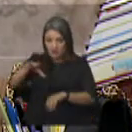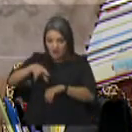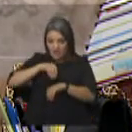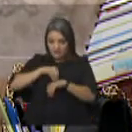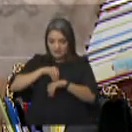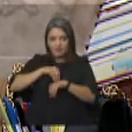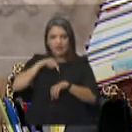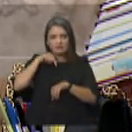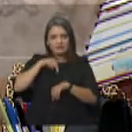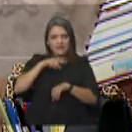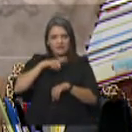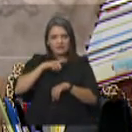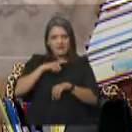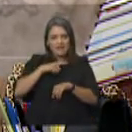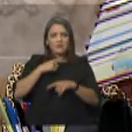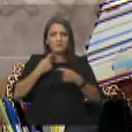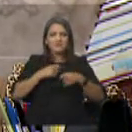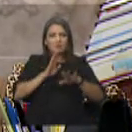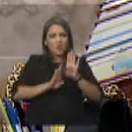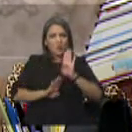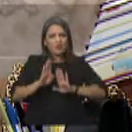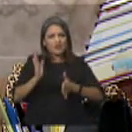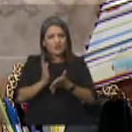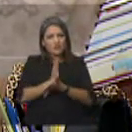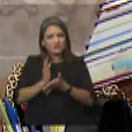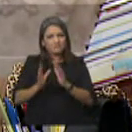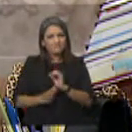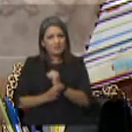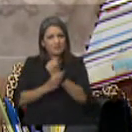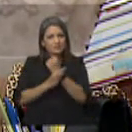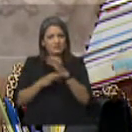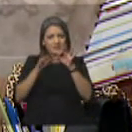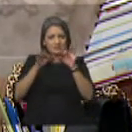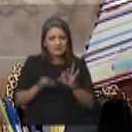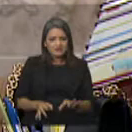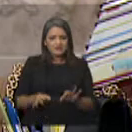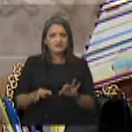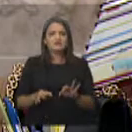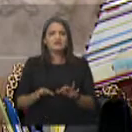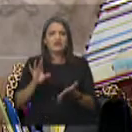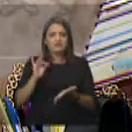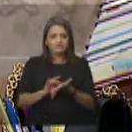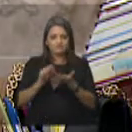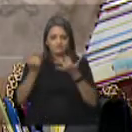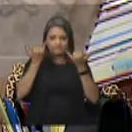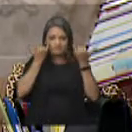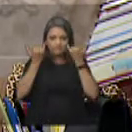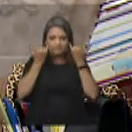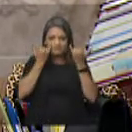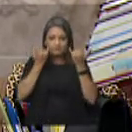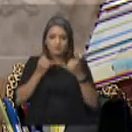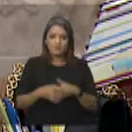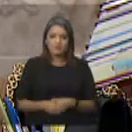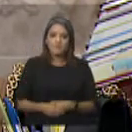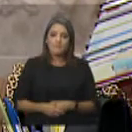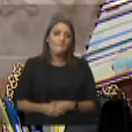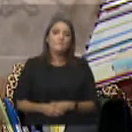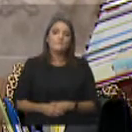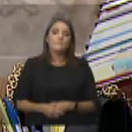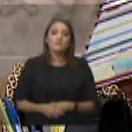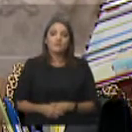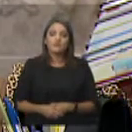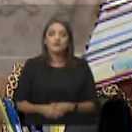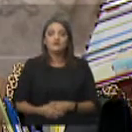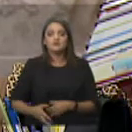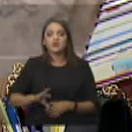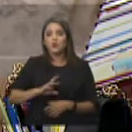adotem medidas tendentes a assegurar a integridade e a autenticidade das informações. Não se depara, portanto, no